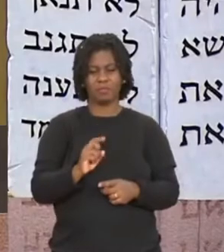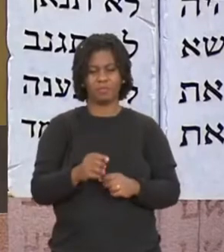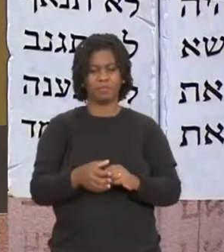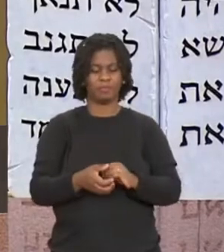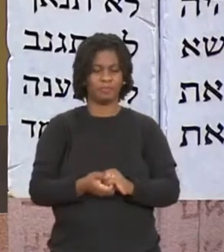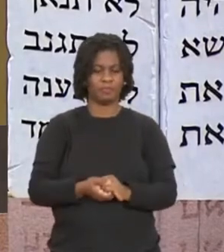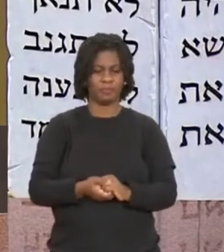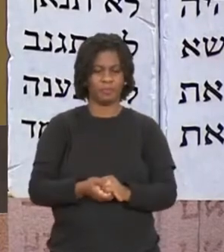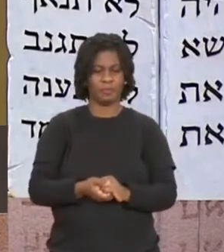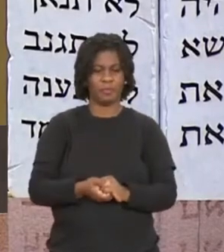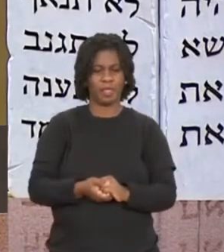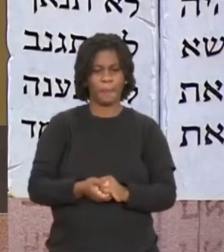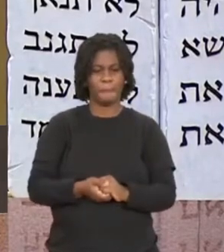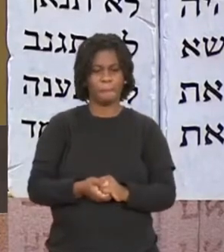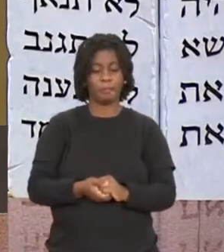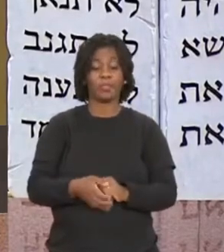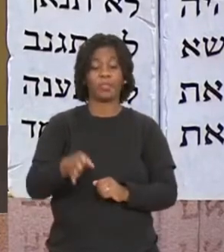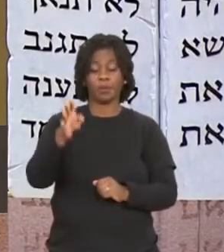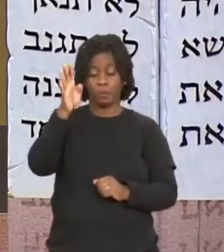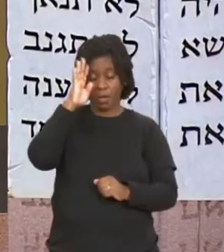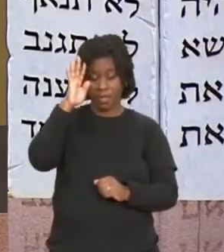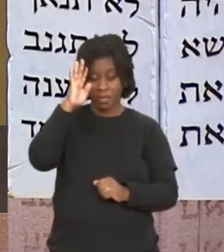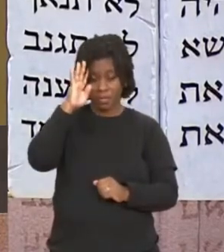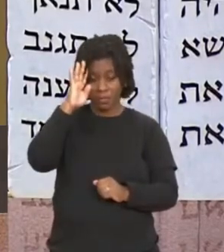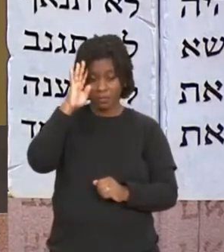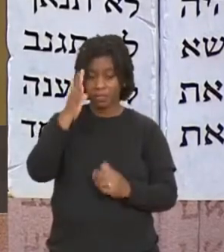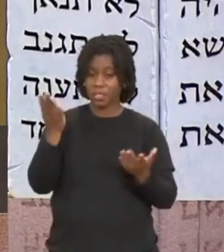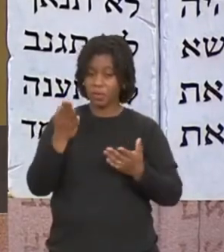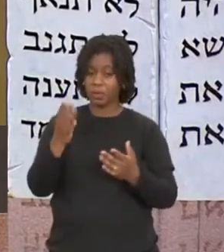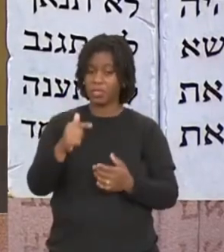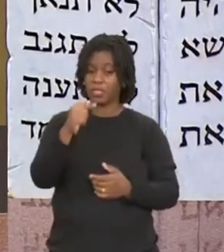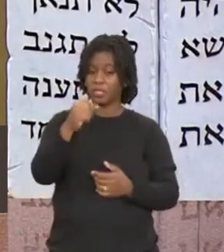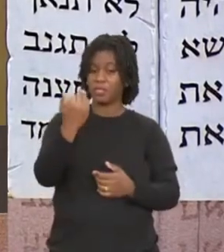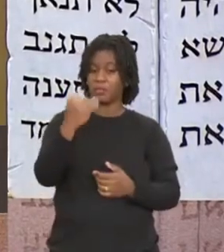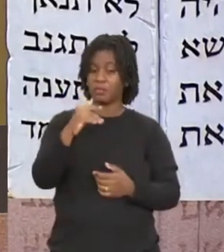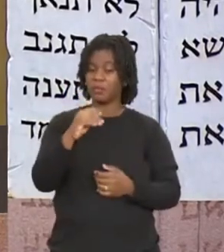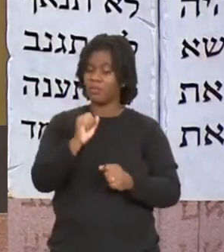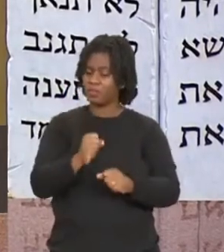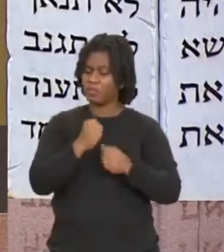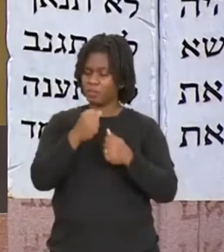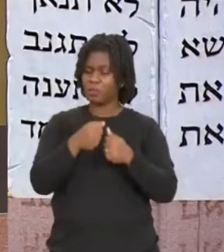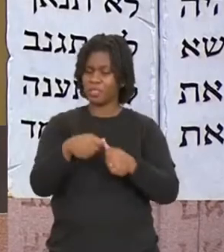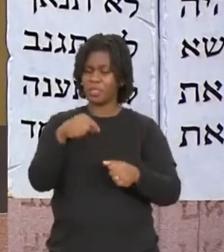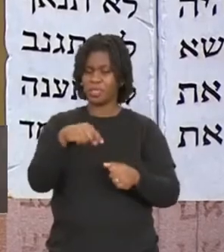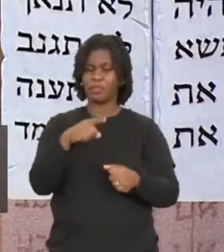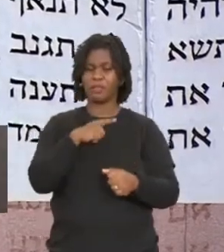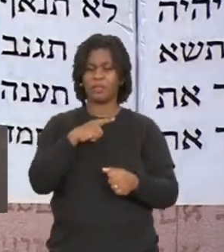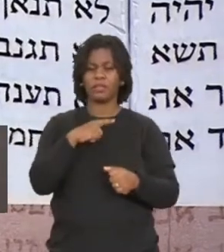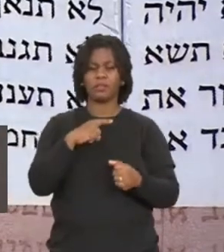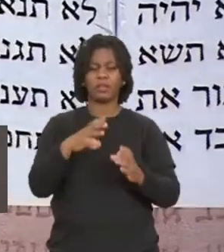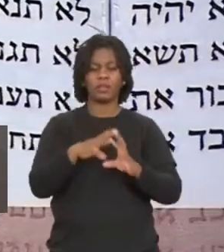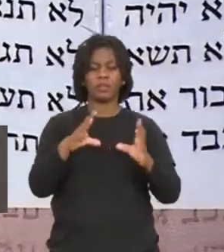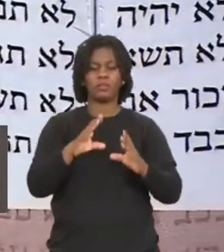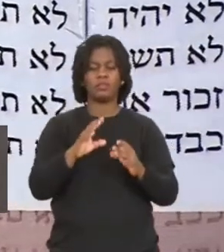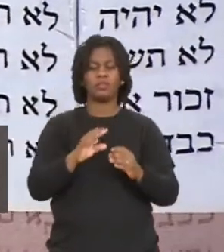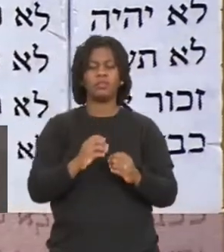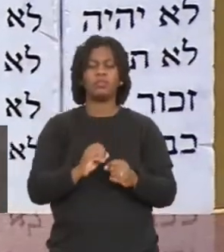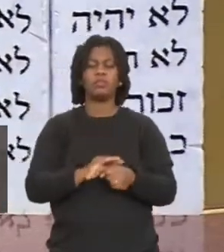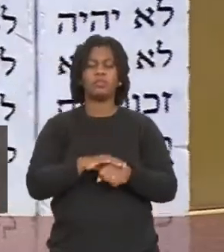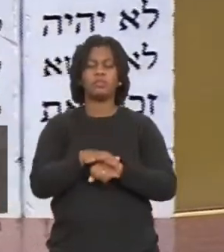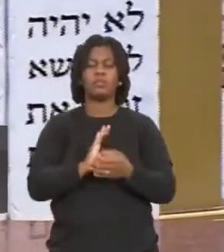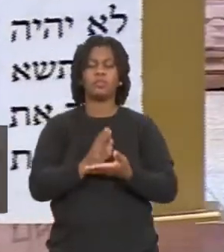eternidade. Quarta-feira agora, 19h30, lute para você estar aqui. Vai ter a grande noite da salvação.